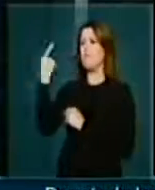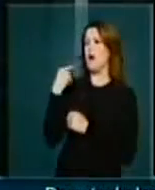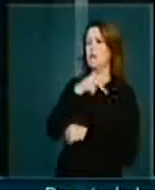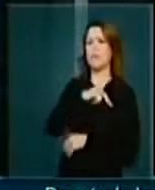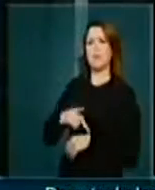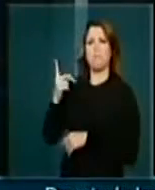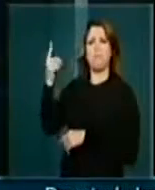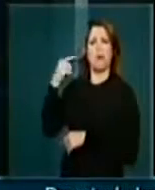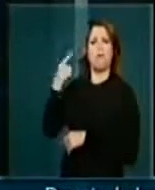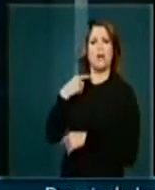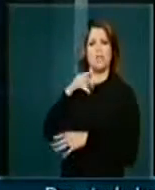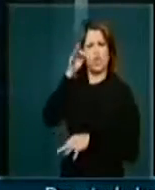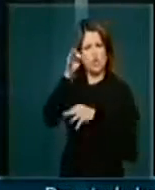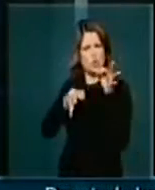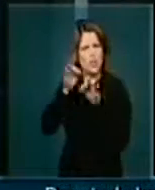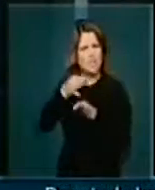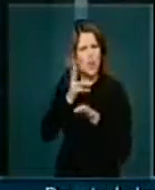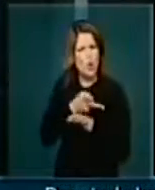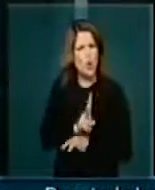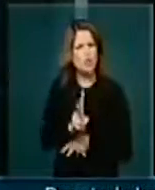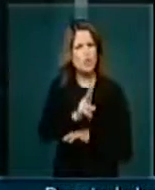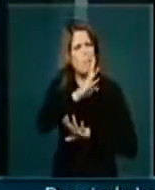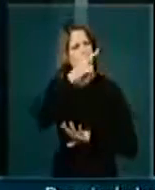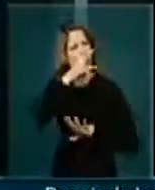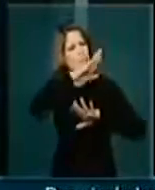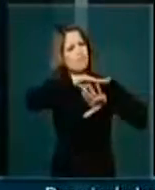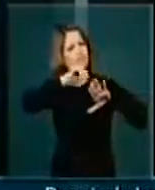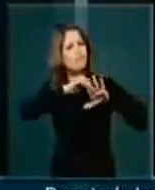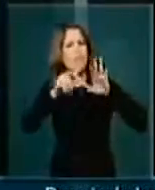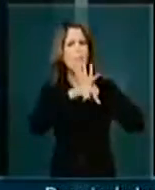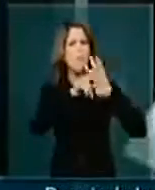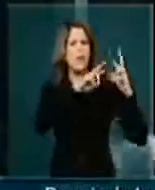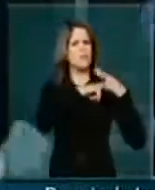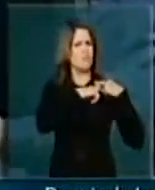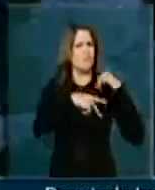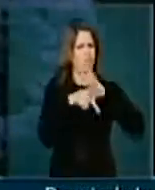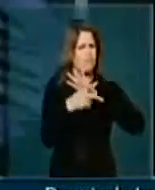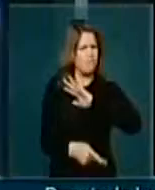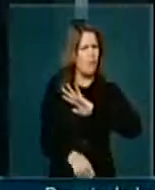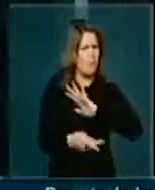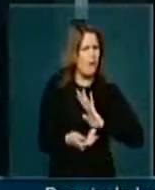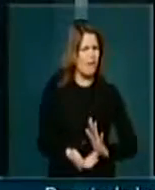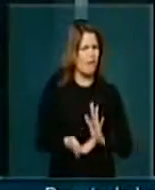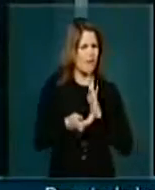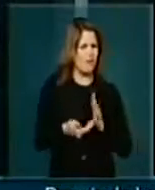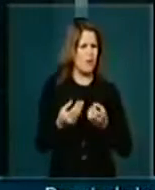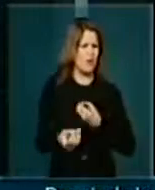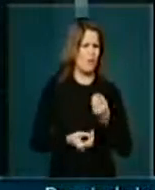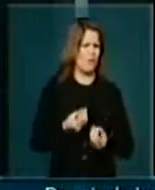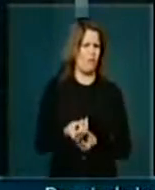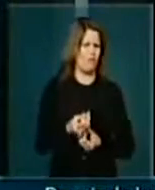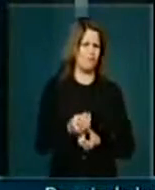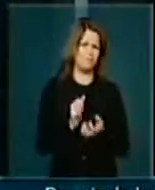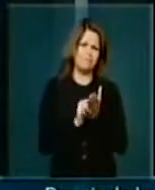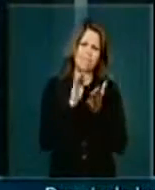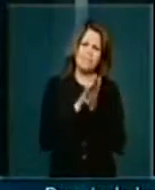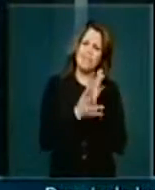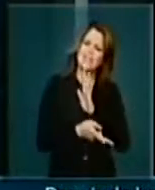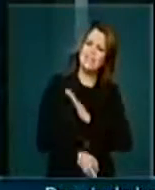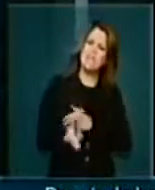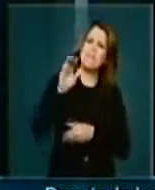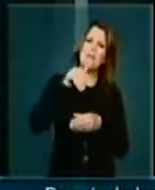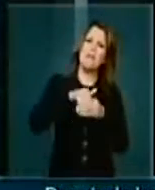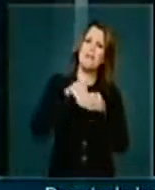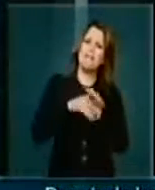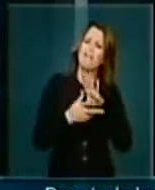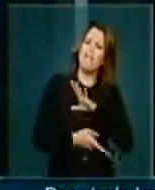Podemos permitir que o Judiciário continue a usurpar prerrogativas que são do Legislativo, estabelecendo a cada